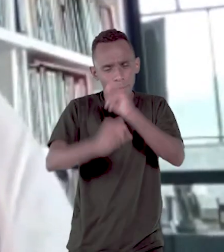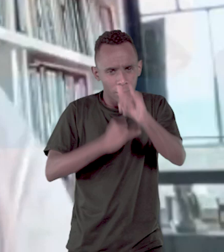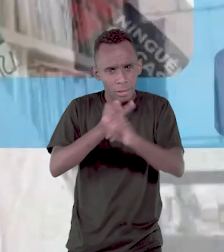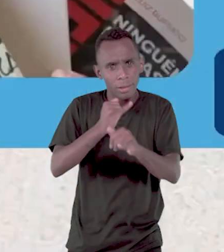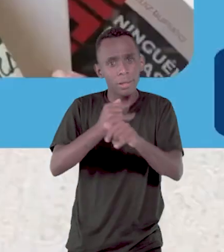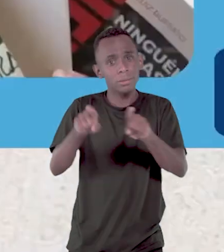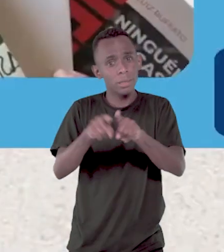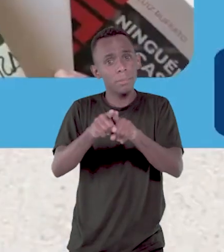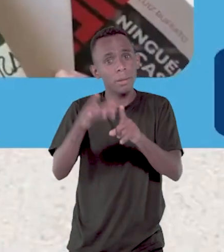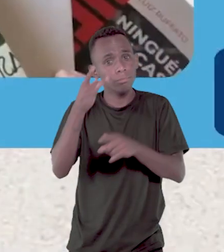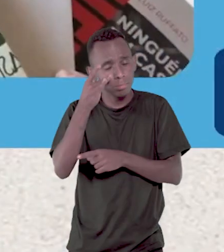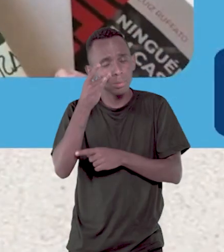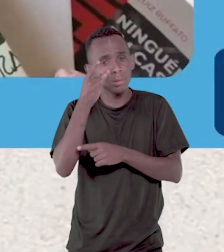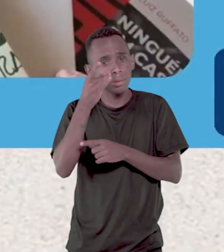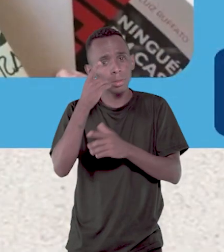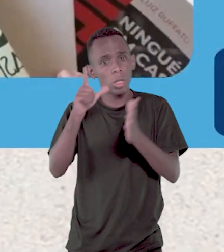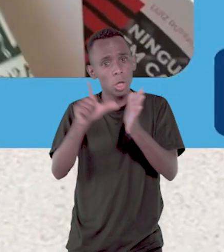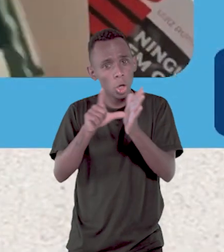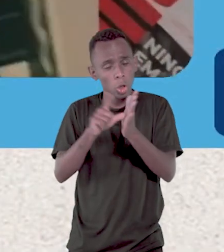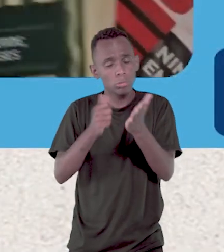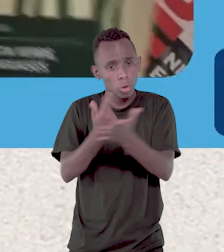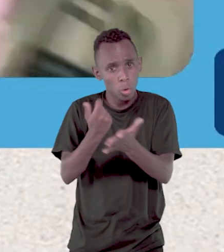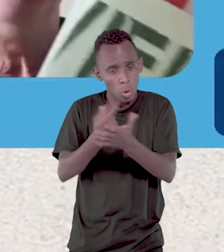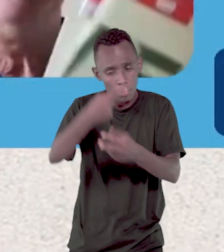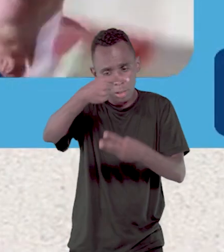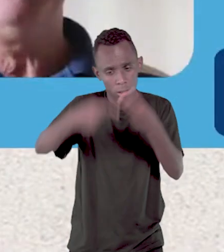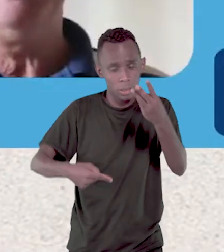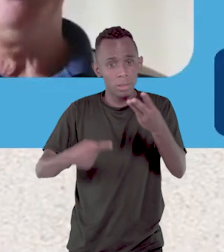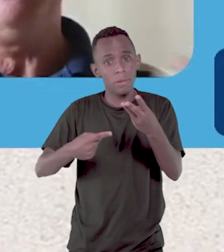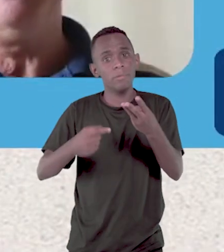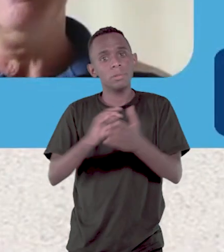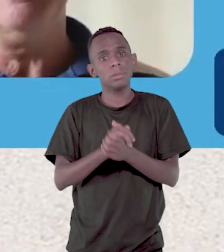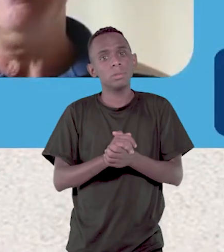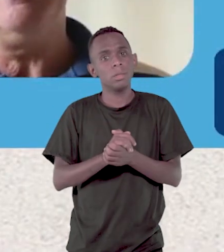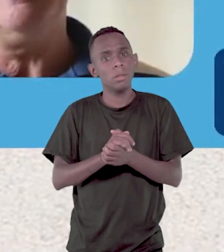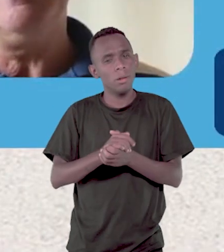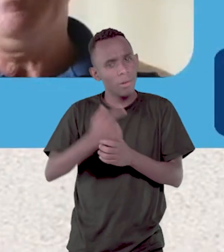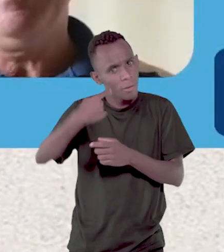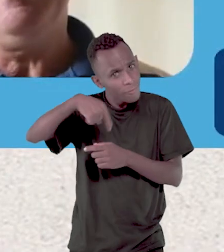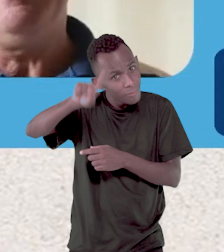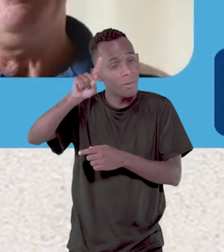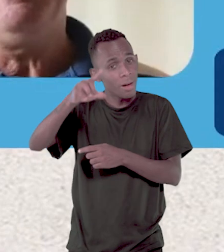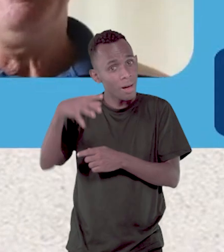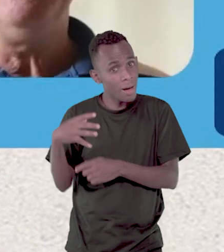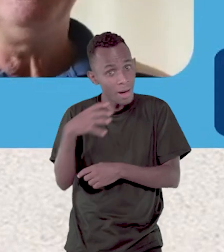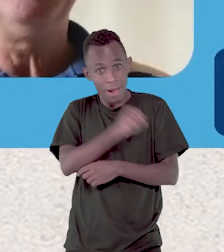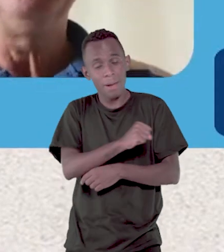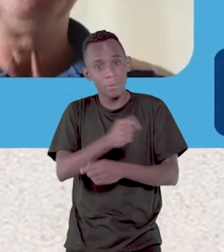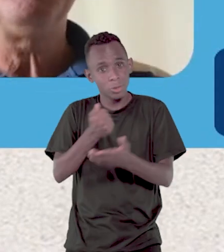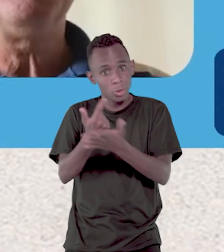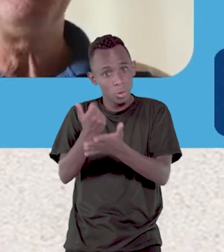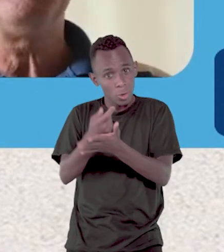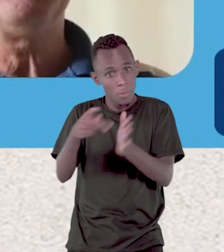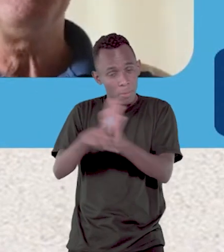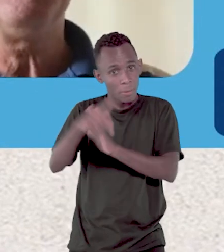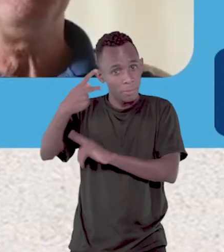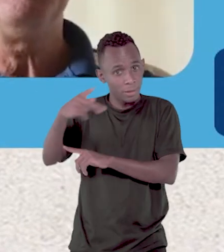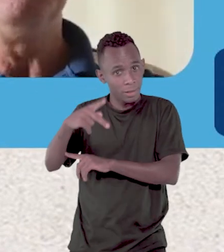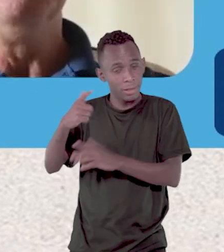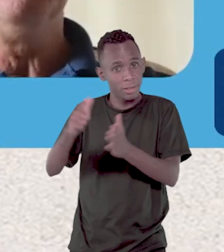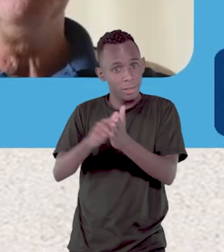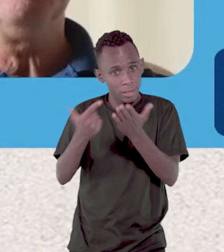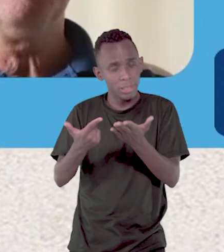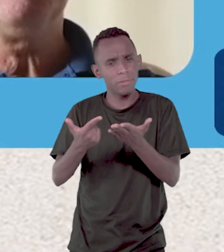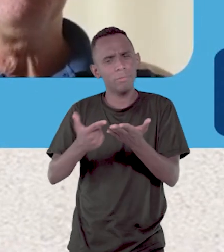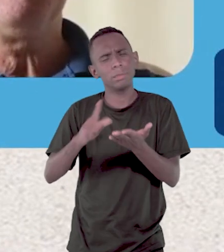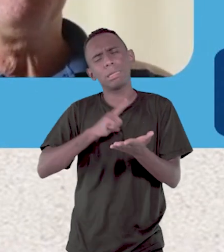de preferências físicas, tão combalidas nesse tempo. Então, corram aí nas livrarias físicas, comprem os livros do Rufato,